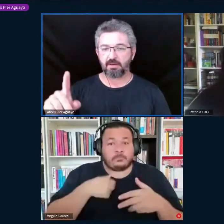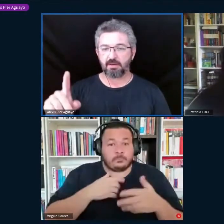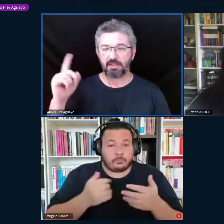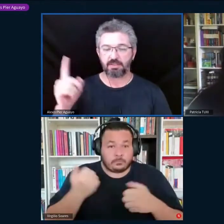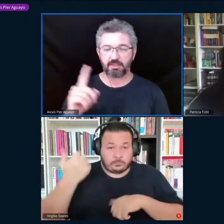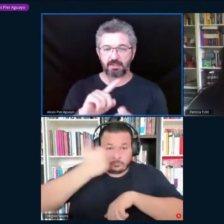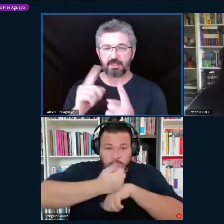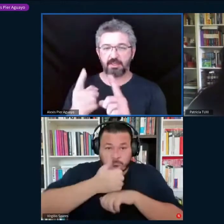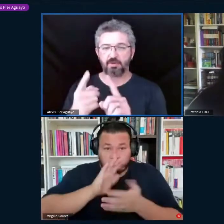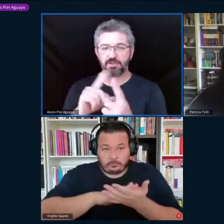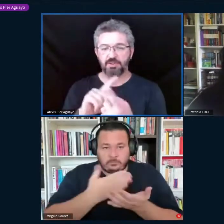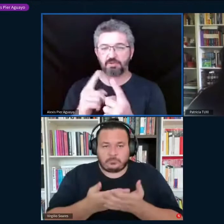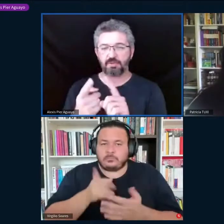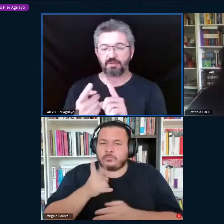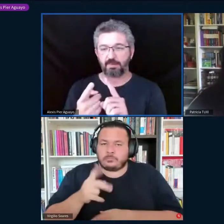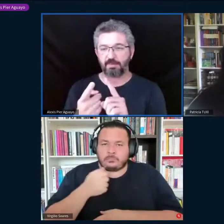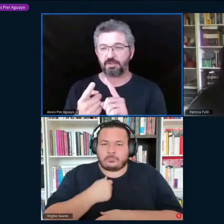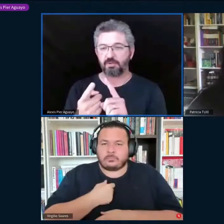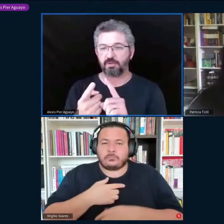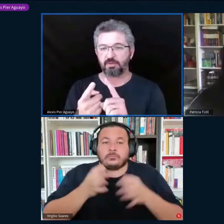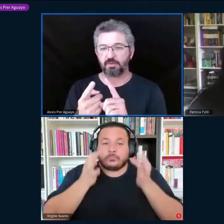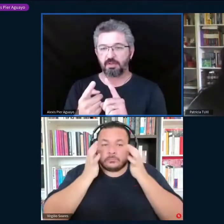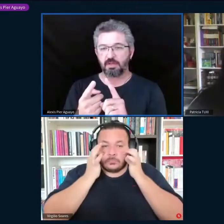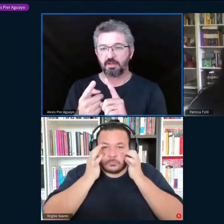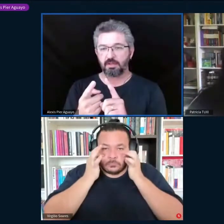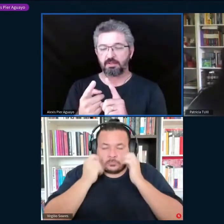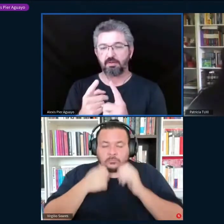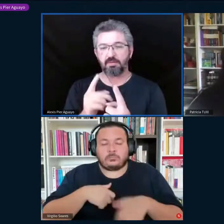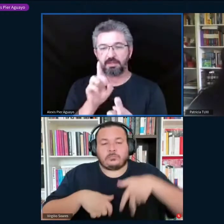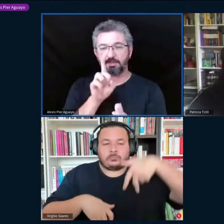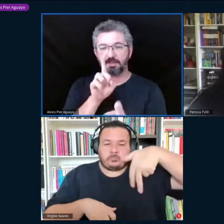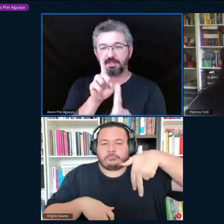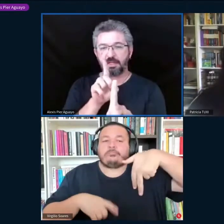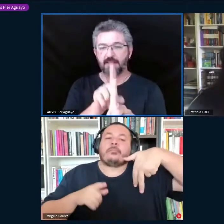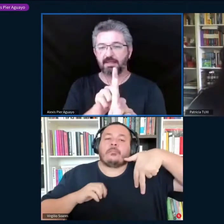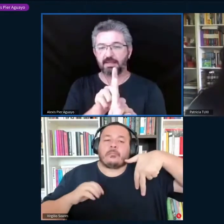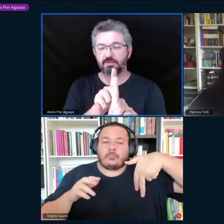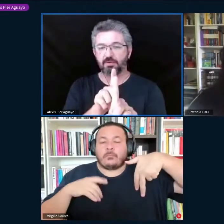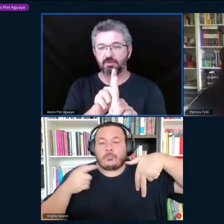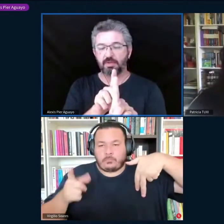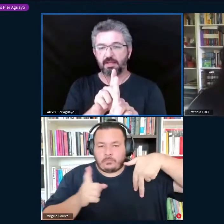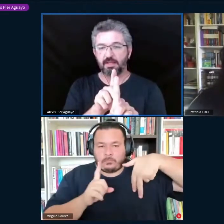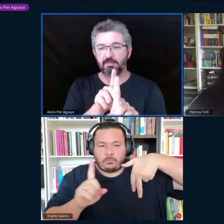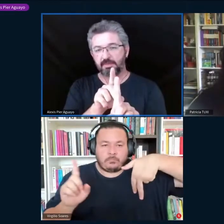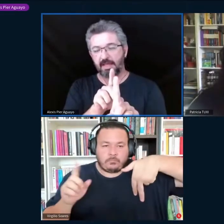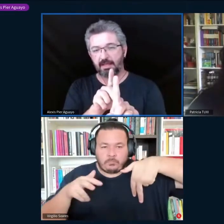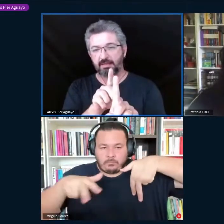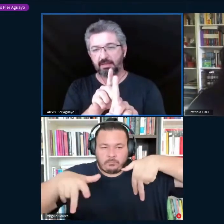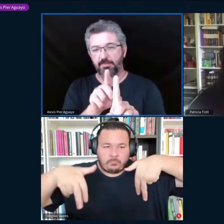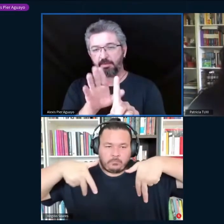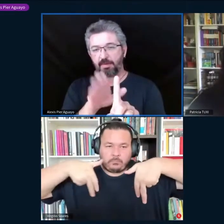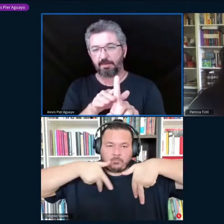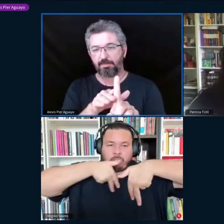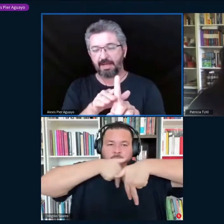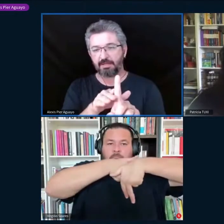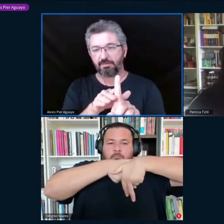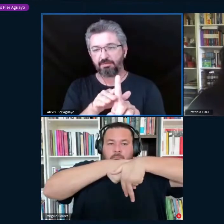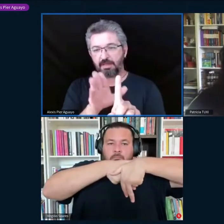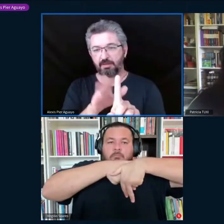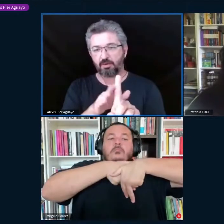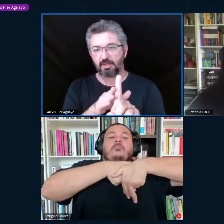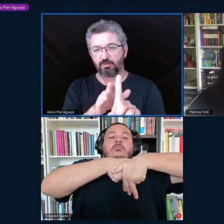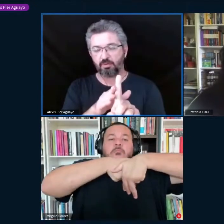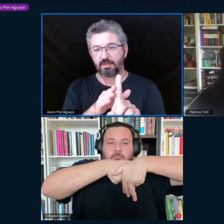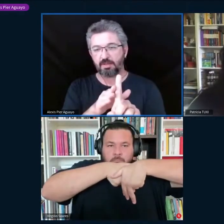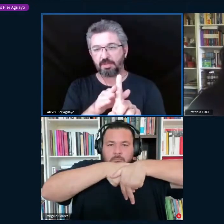feitas presencialmente, entre aquele rodízio de um intérprete e outro. Então, o intérprete, ele chega atrás do outro ali, tem aquele tempinho para ele